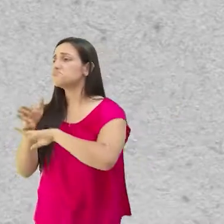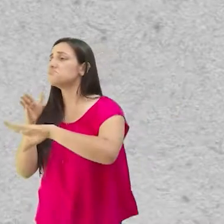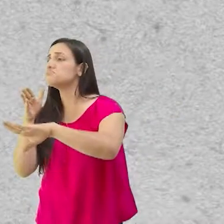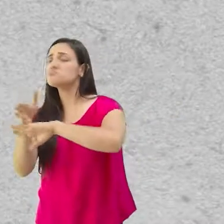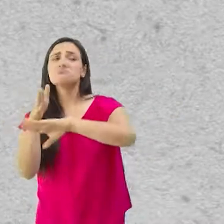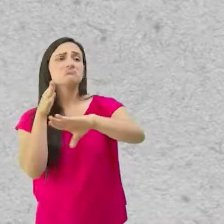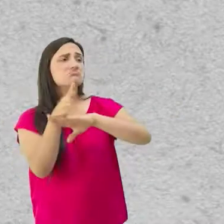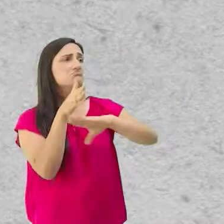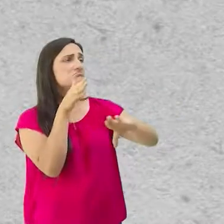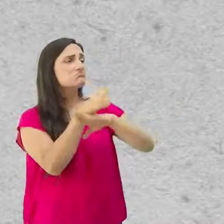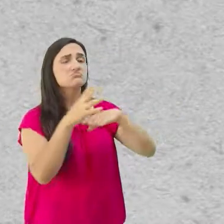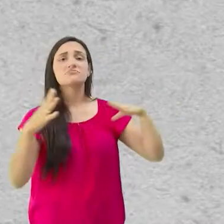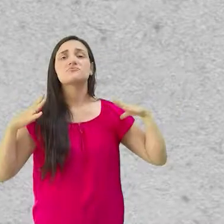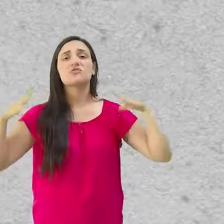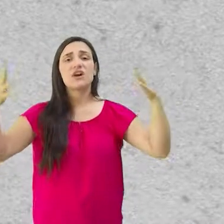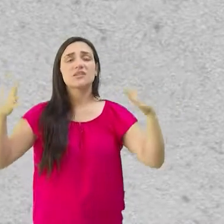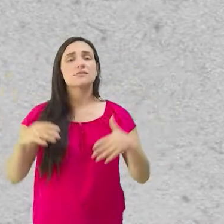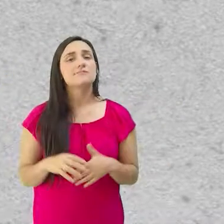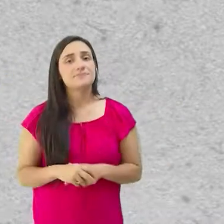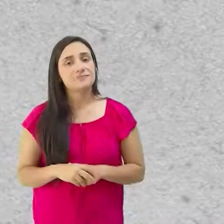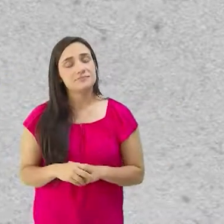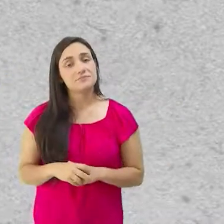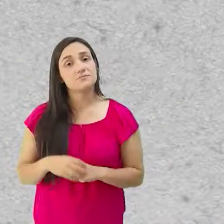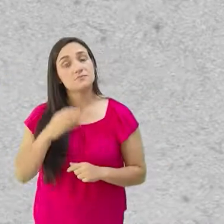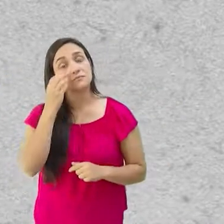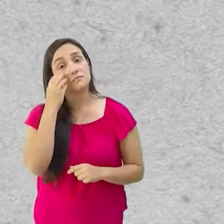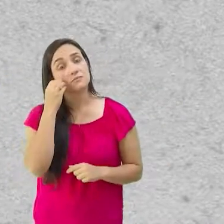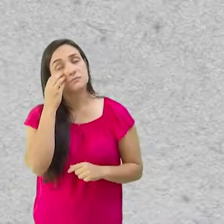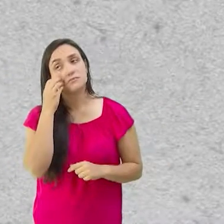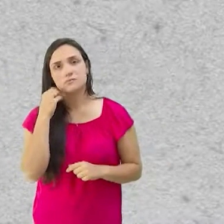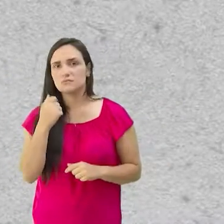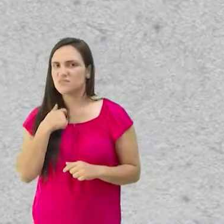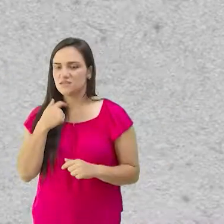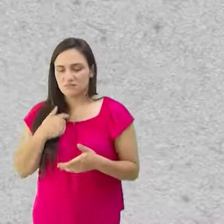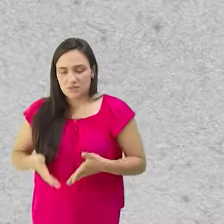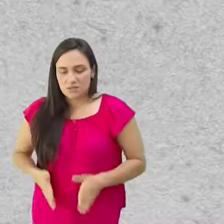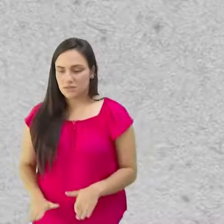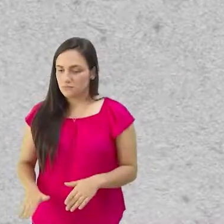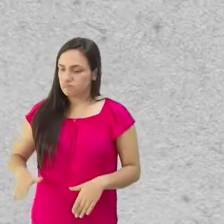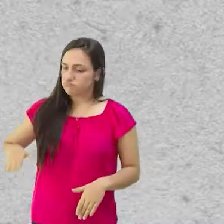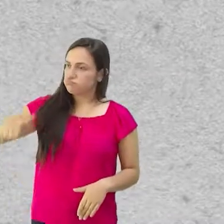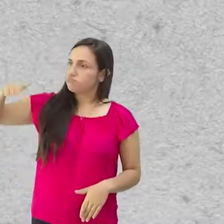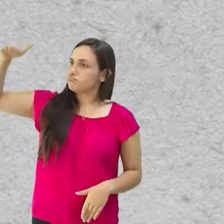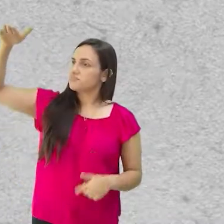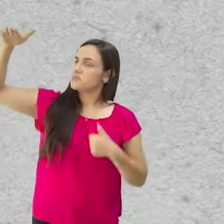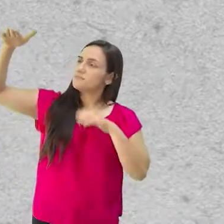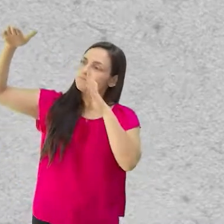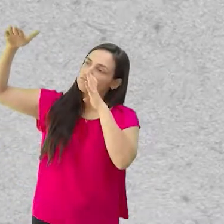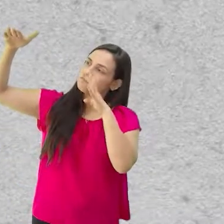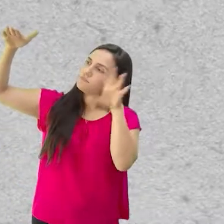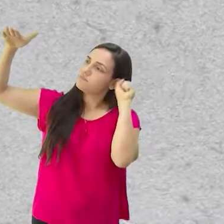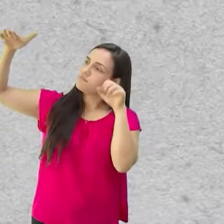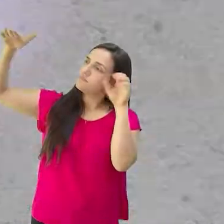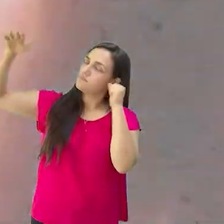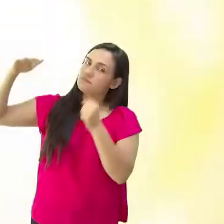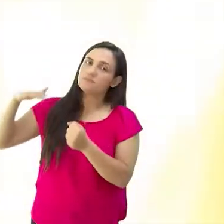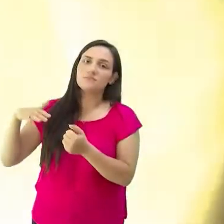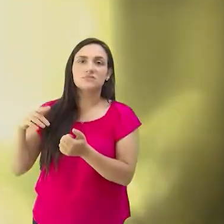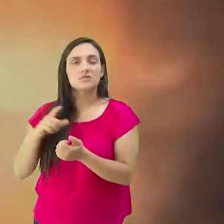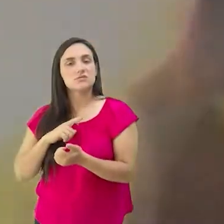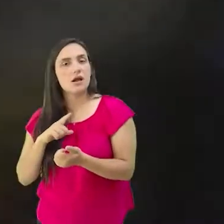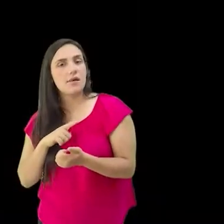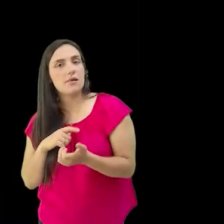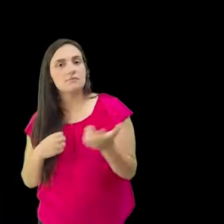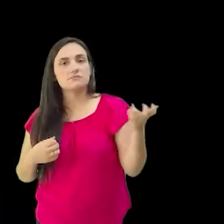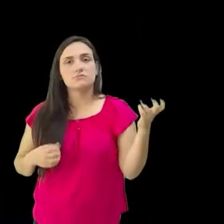tal. E eu nasci e cresci vendo meu pai tocar as guaranias, os sambas, né, o samba-canção,